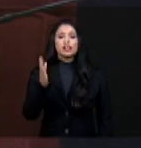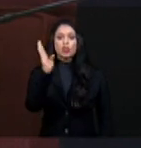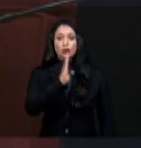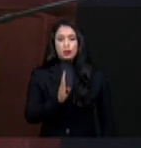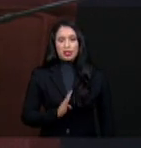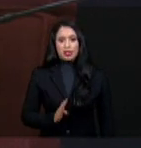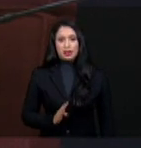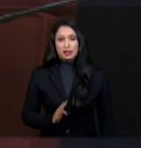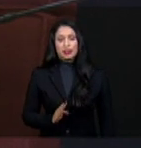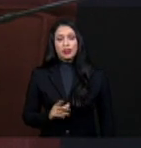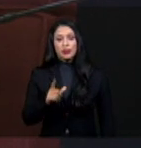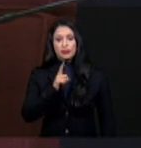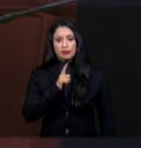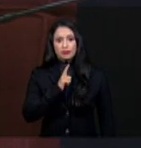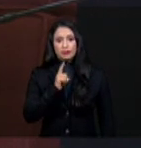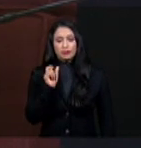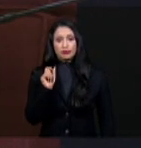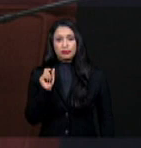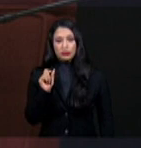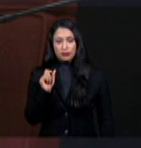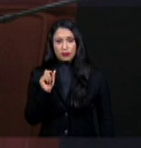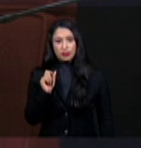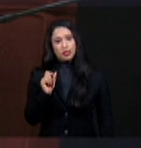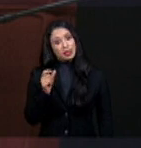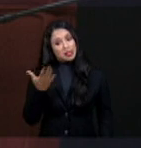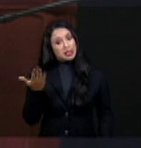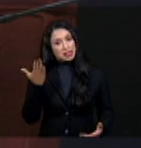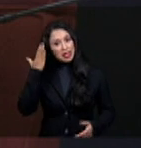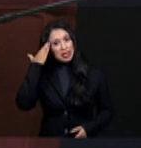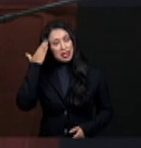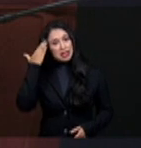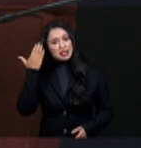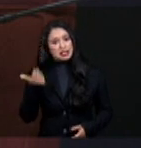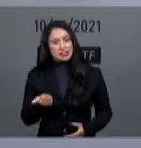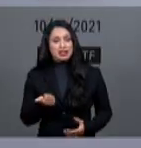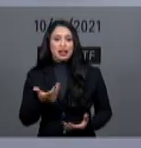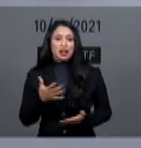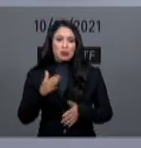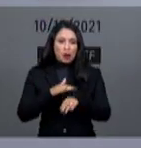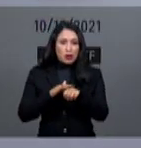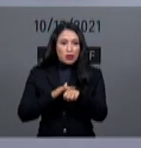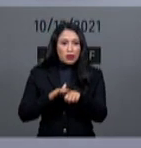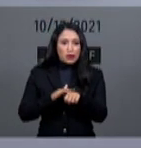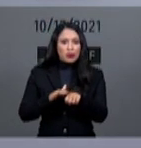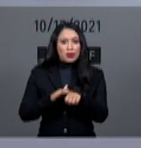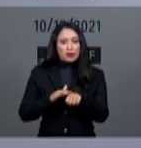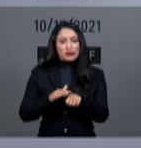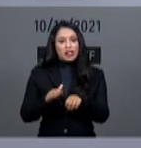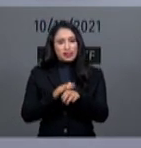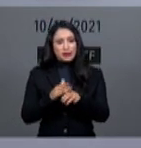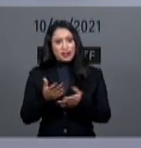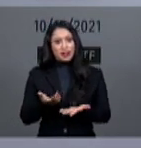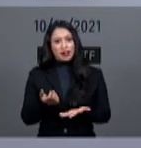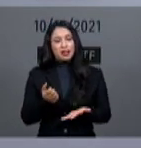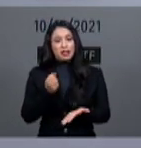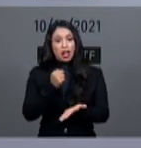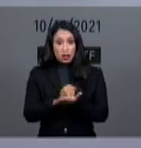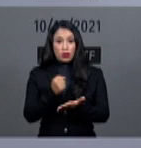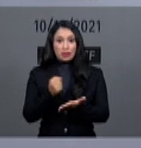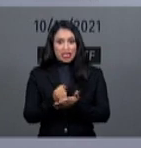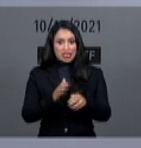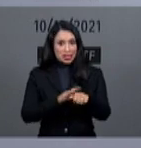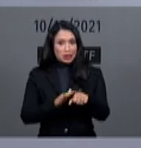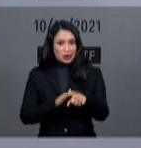do Tribunal Superior Eleitoral a partir de sexta-feira quem sabe uma prosa dele é já está contratada